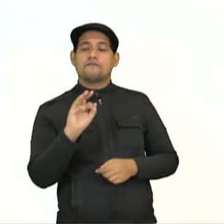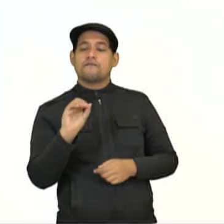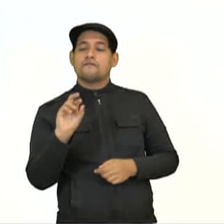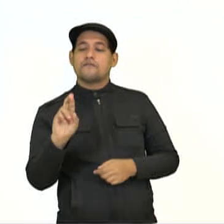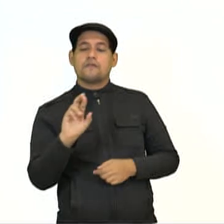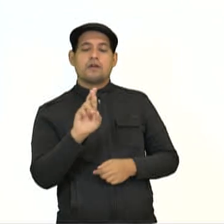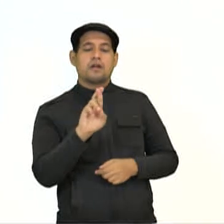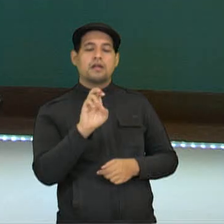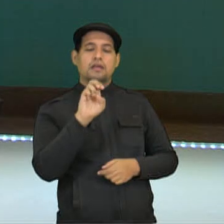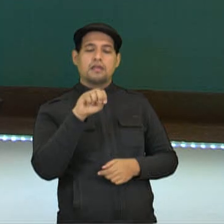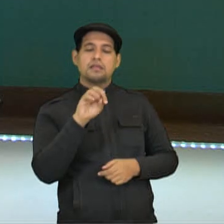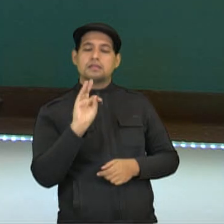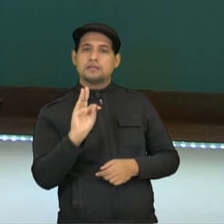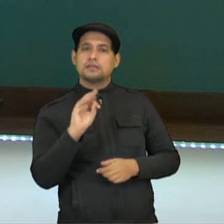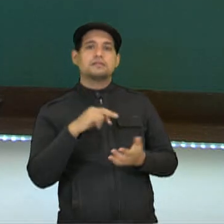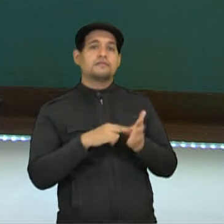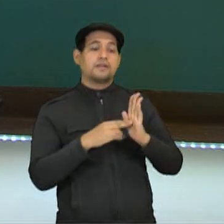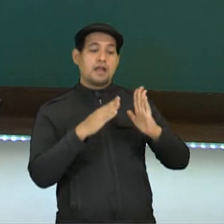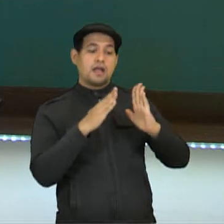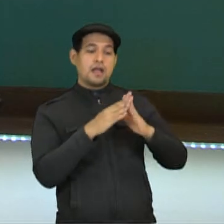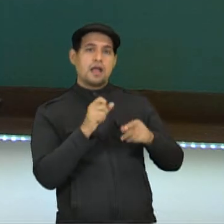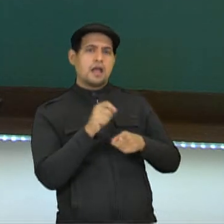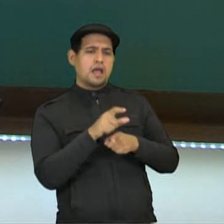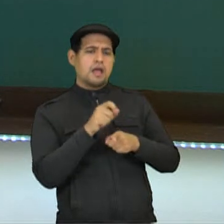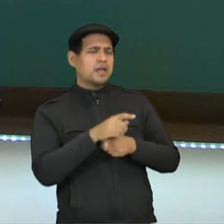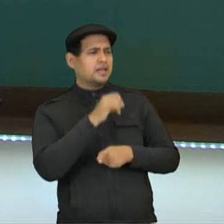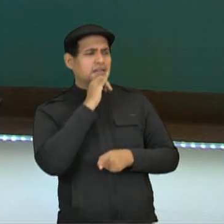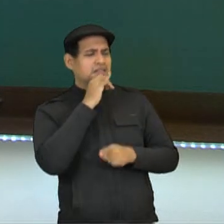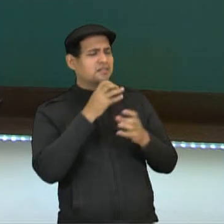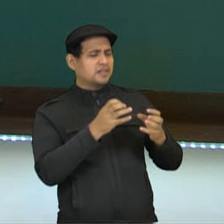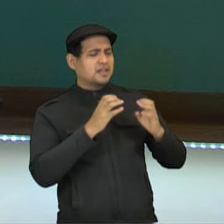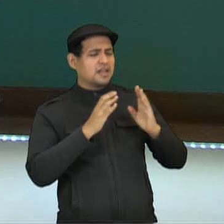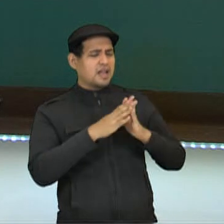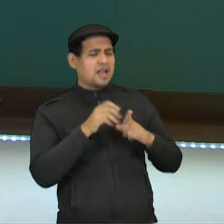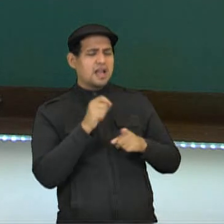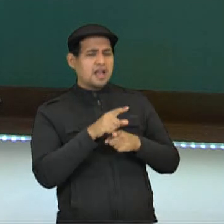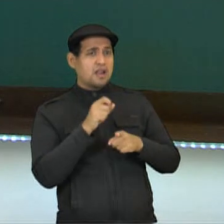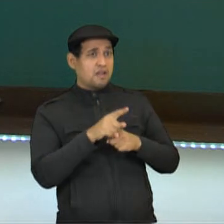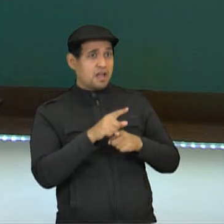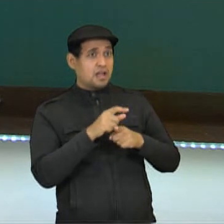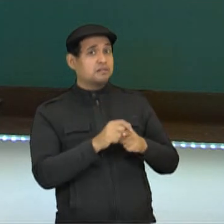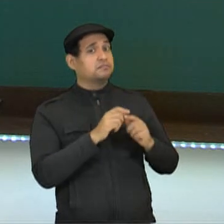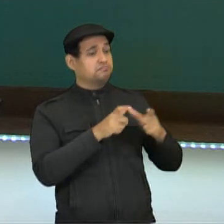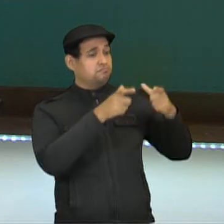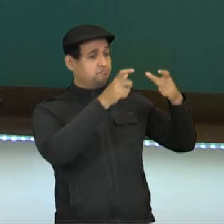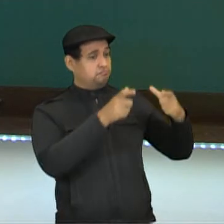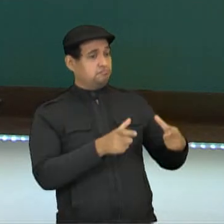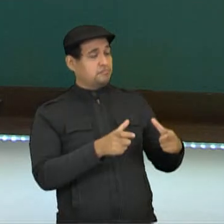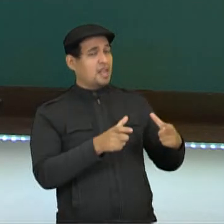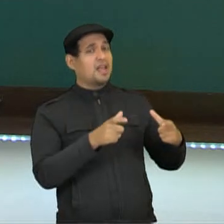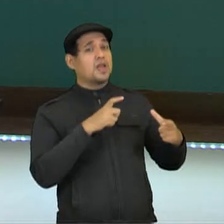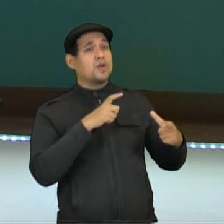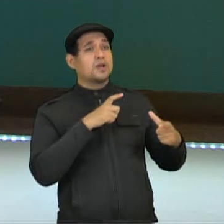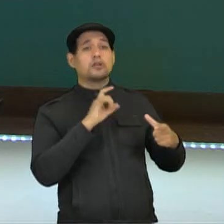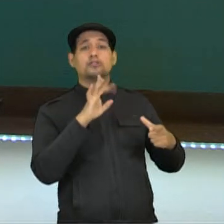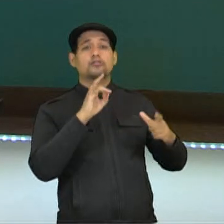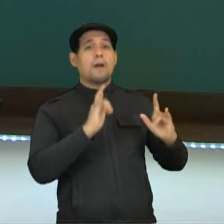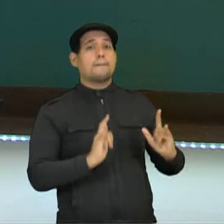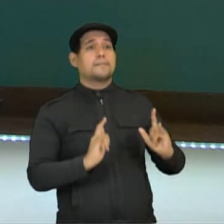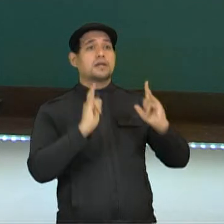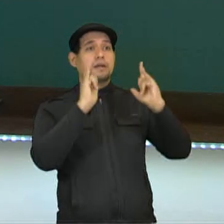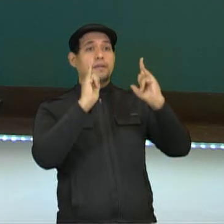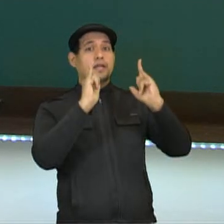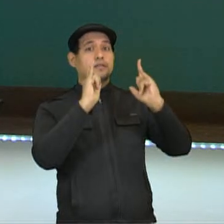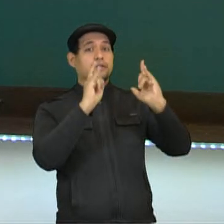alugar. Então, vejam só, se eu quero uma casa para alugar, eu fico nesse ambiente. Se eu quero apartments,